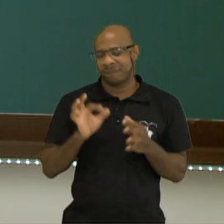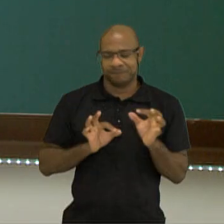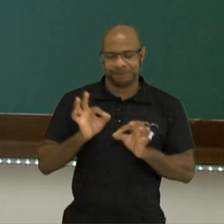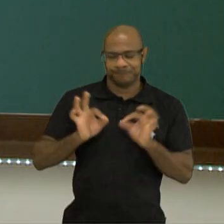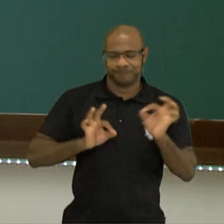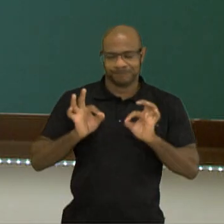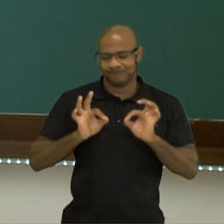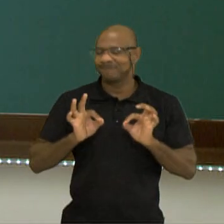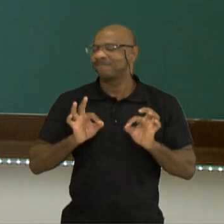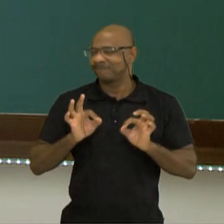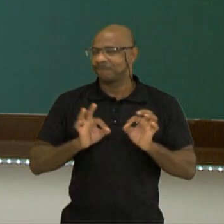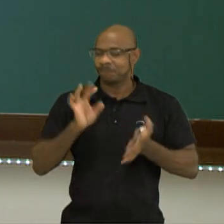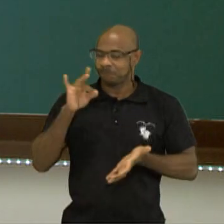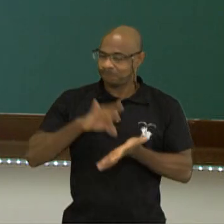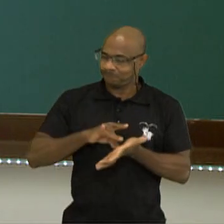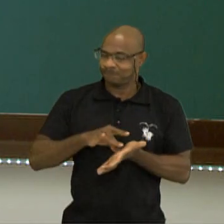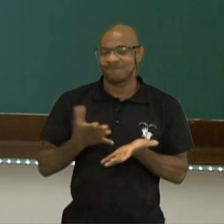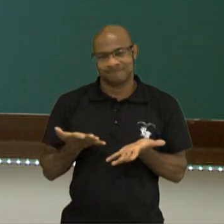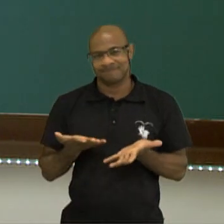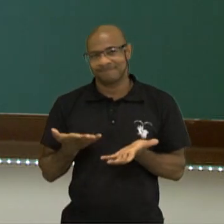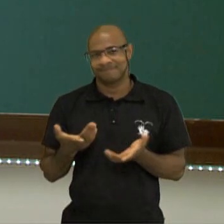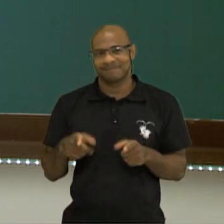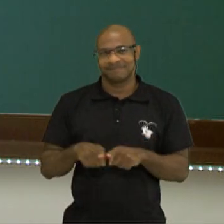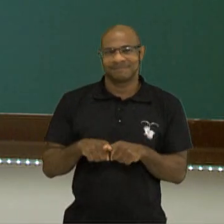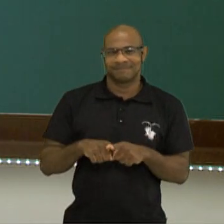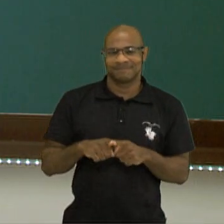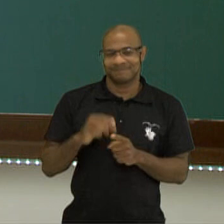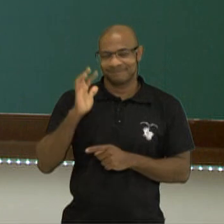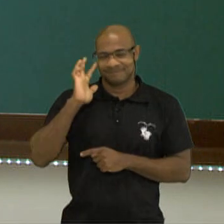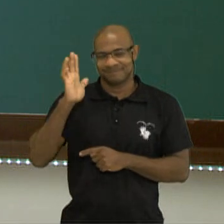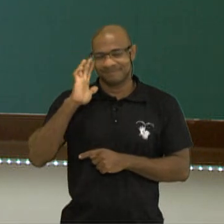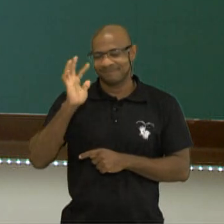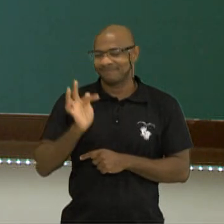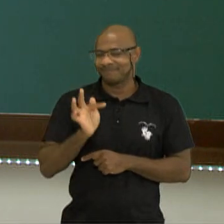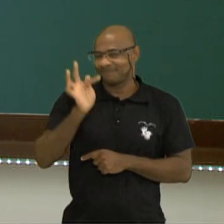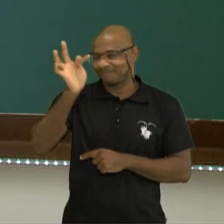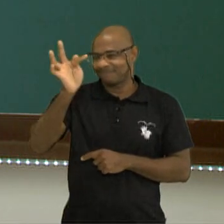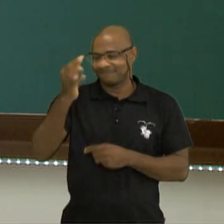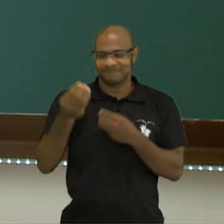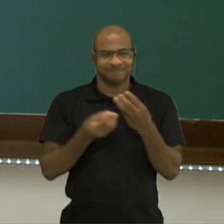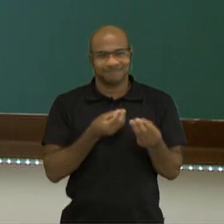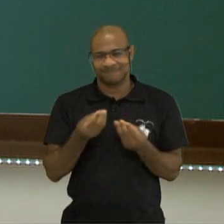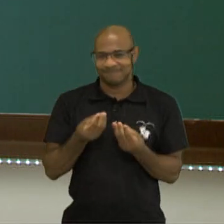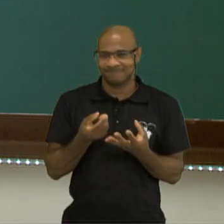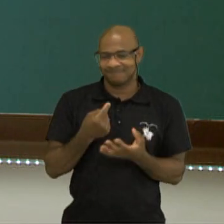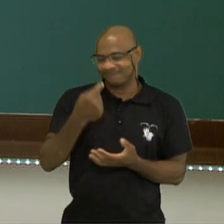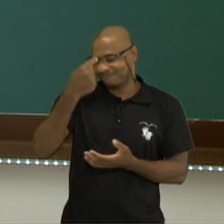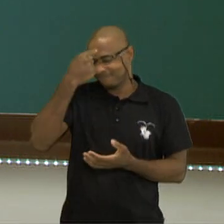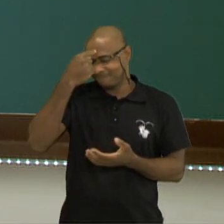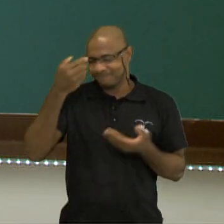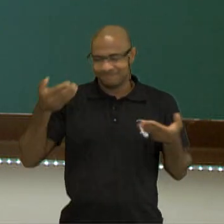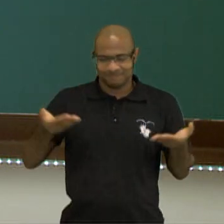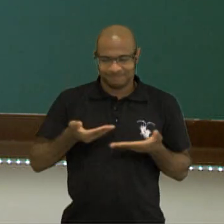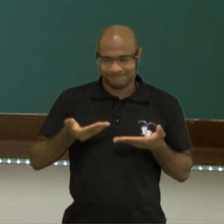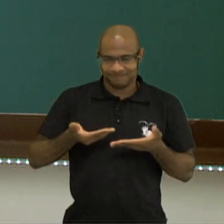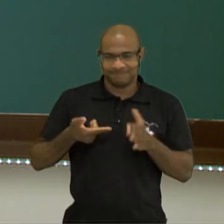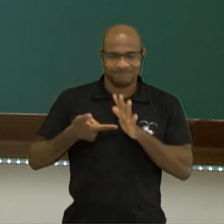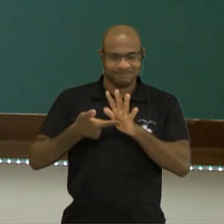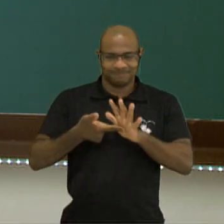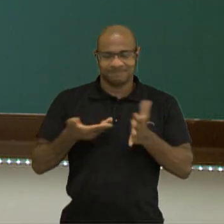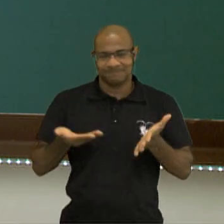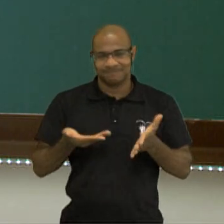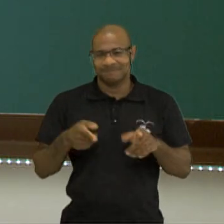bem otimistas aí, tanto esses que são previsões que venham a pairar na sua cabeça agora,